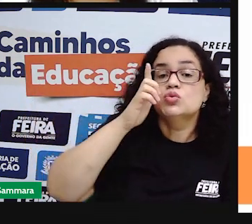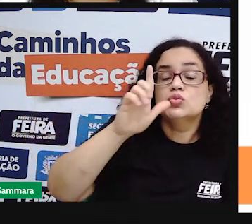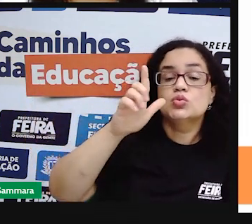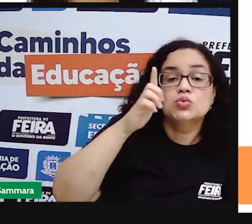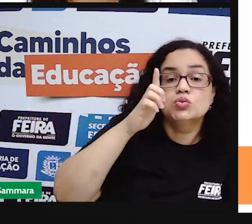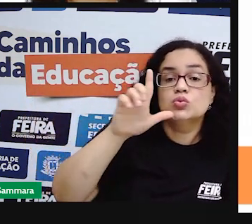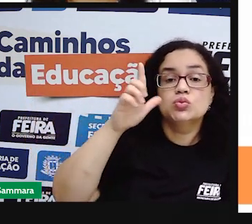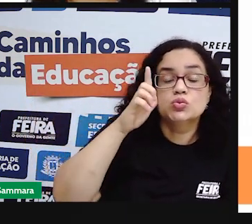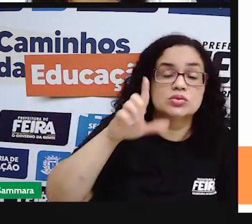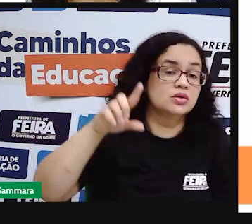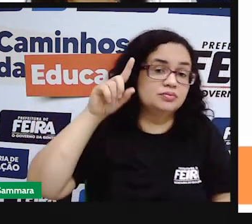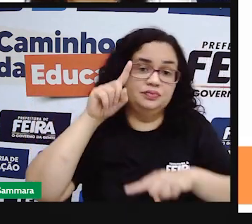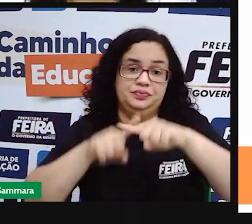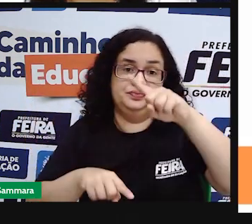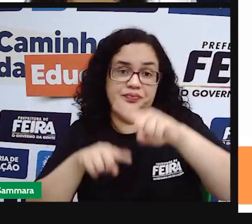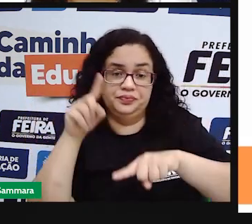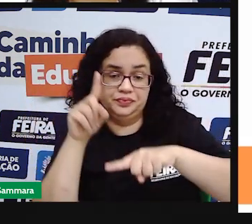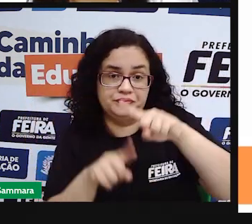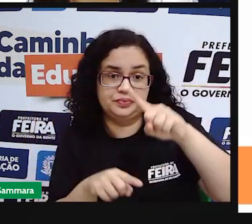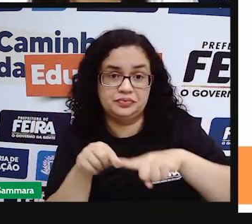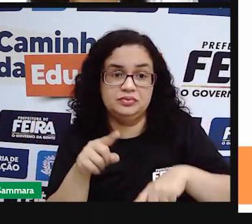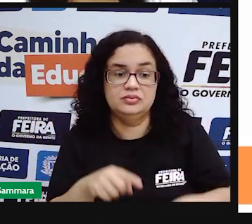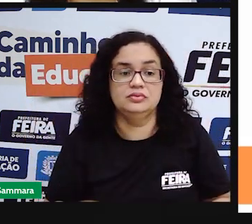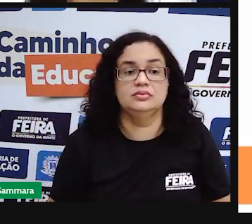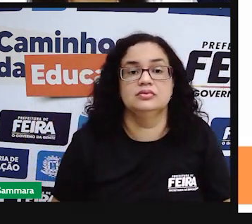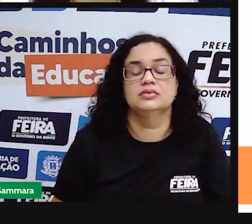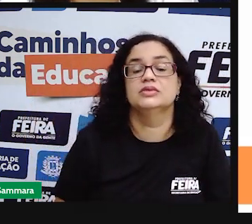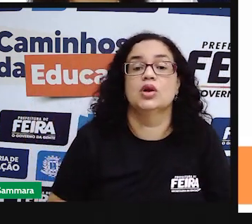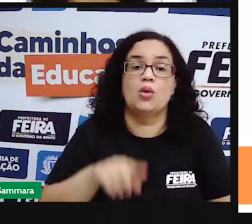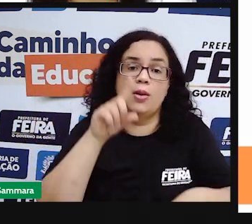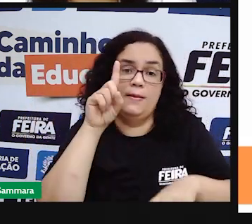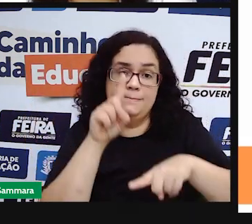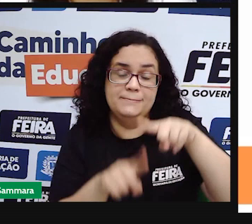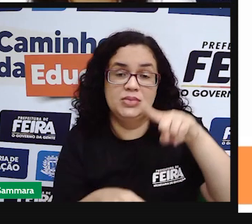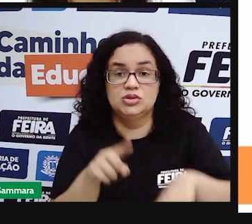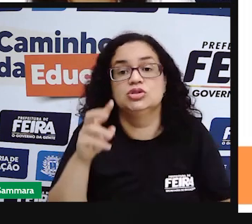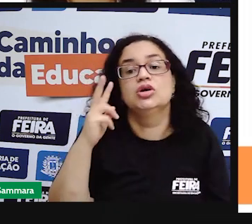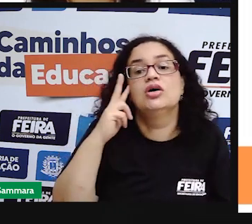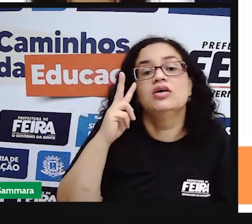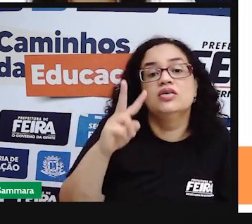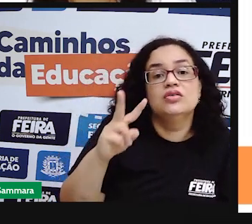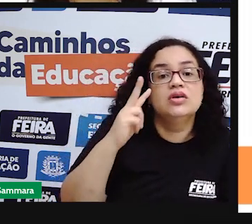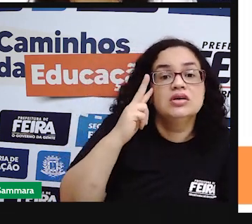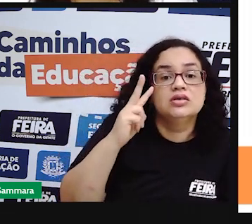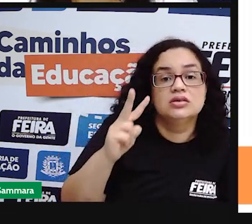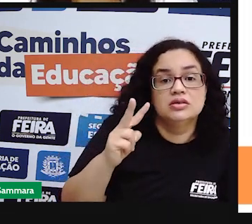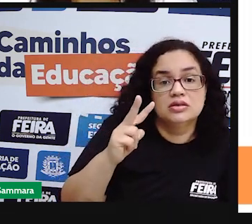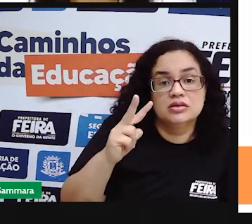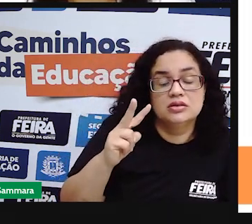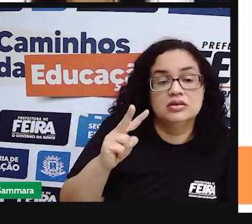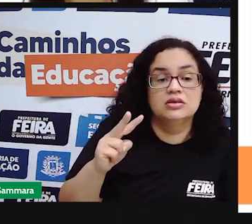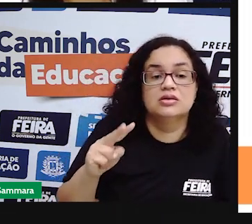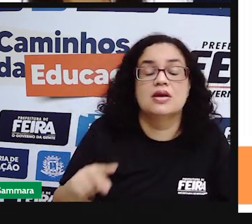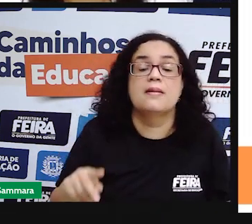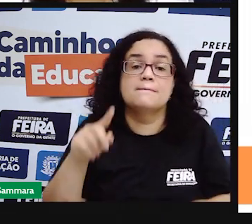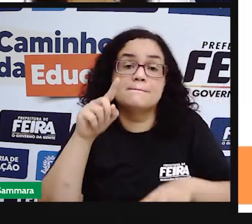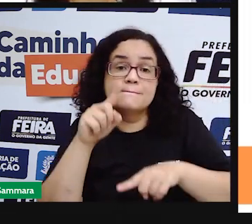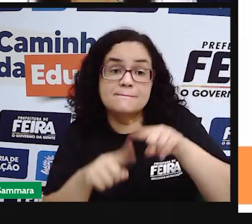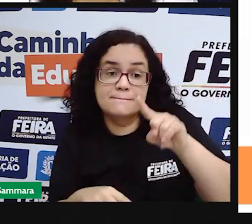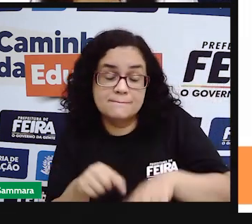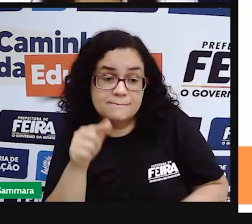através desses objetos, que é o caso aí do objeto que a gente está vendo na ilustração. Esse objeto aí é um